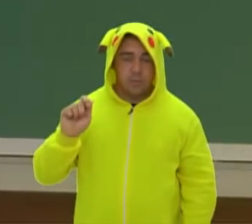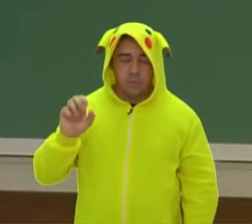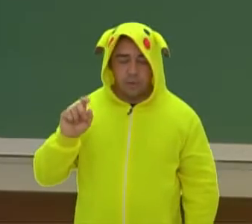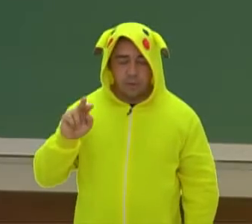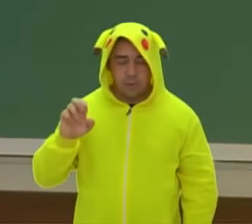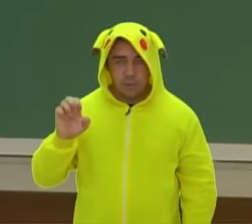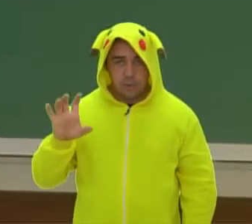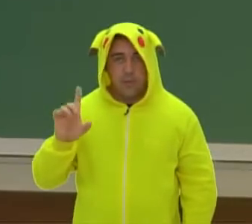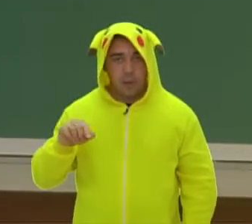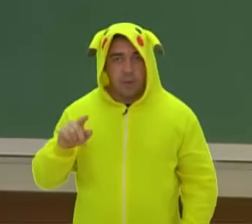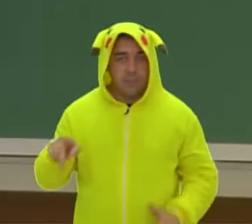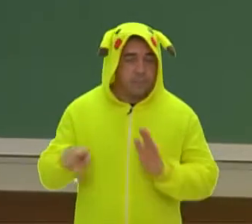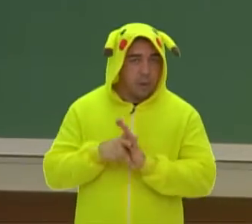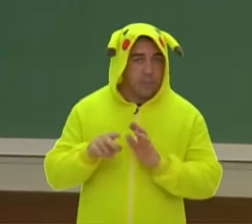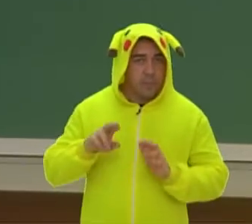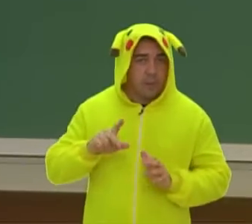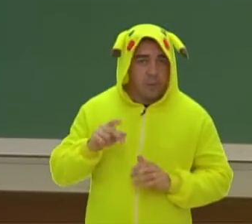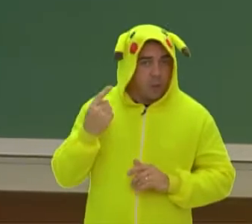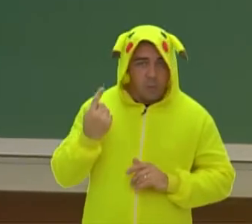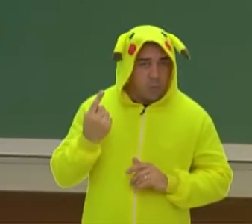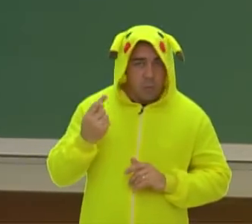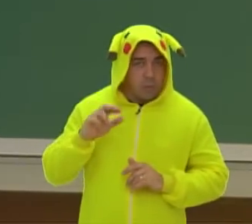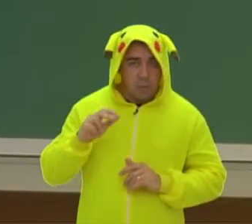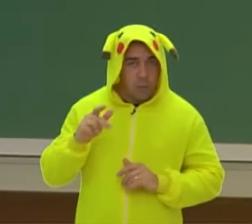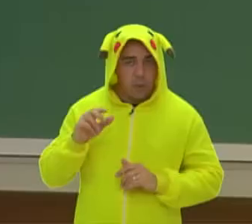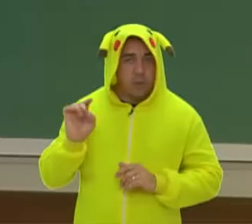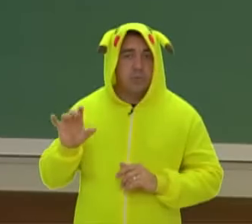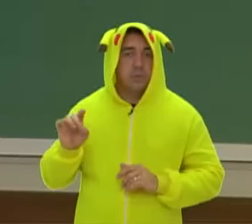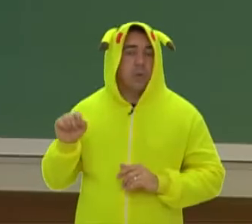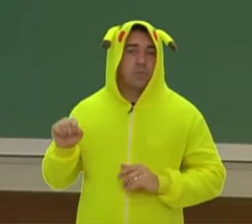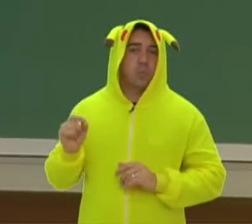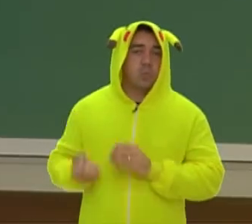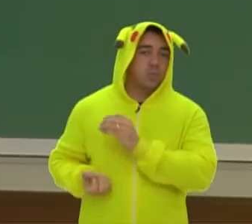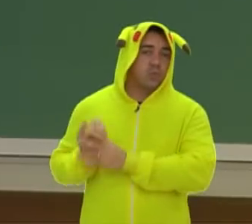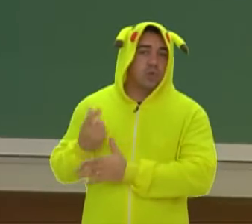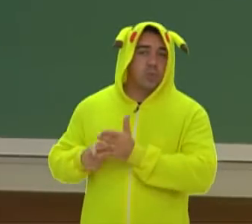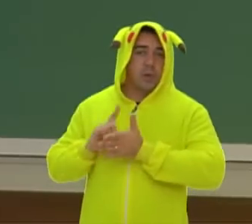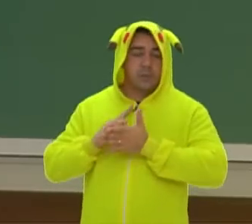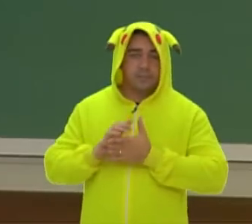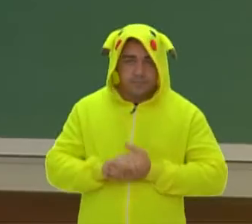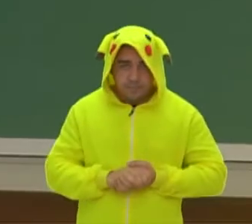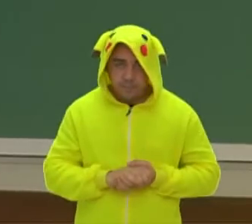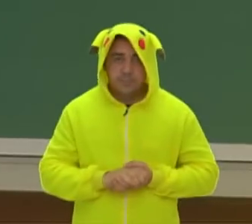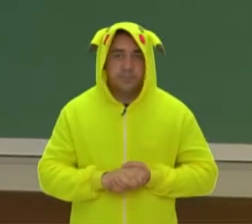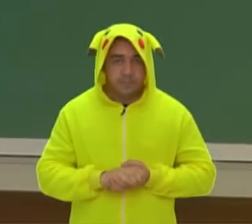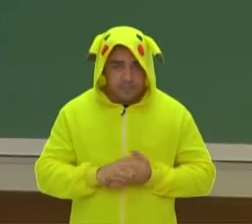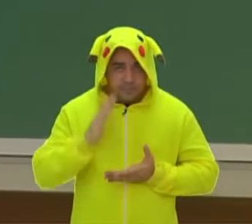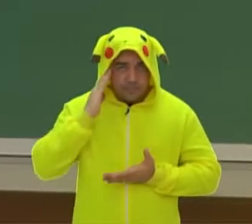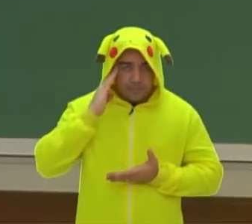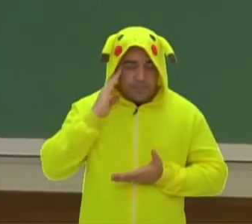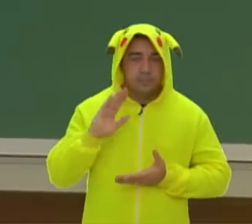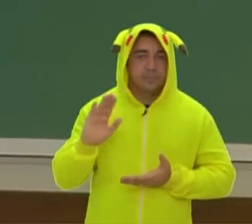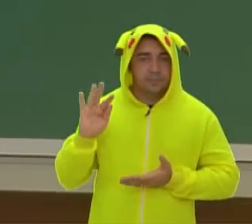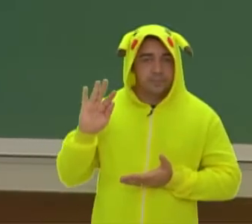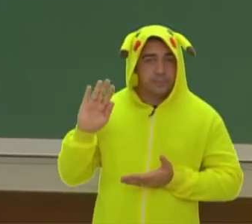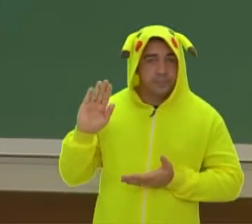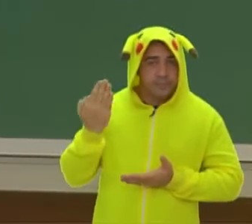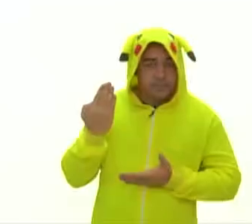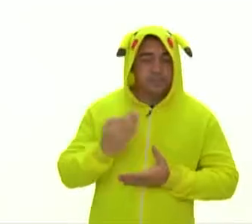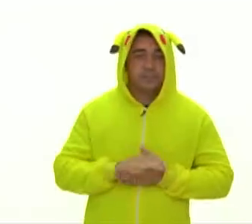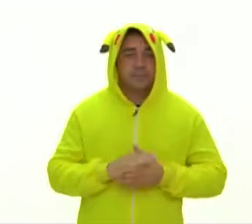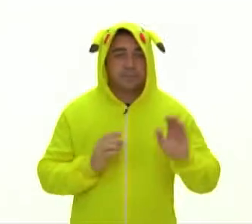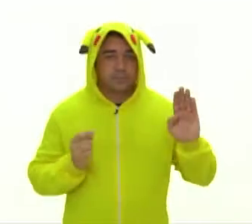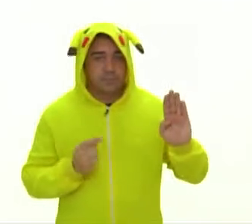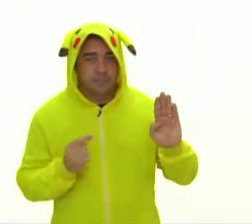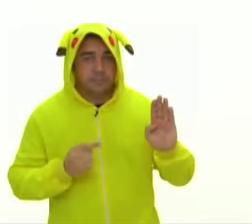comum. Mas o número 1 não é um nozinho, o número 1 é simplesmente uma espécie que surgiu antes das outras, tá? Então, falso. Letra B,